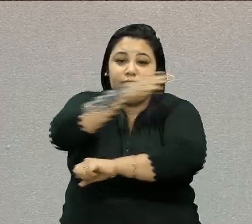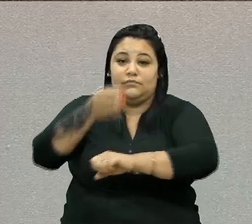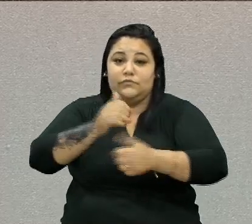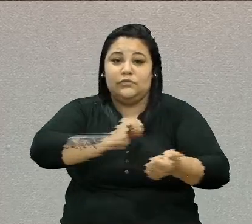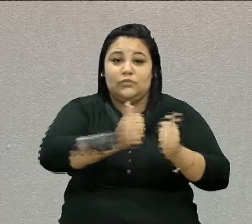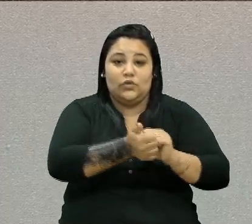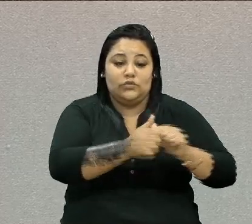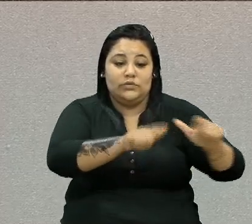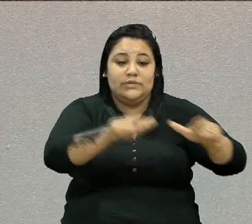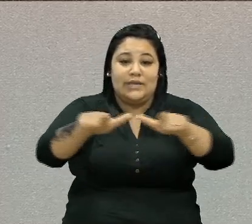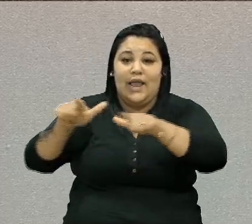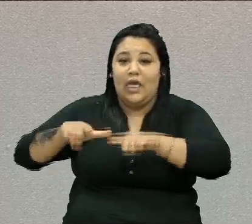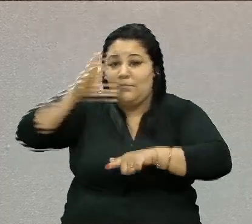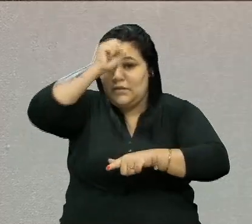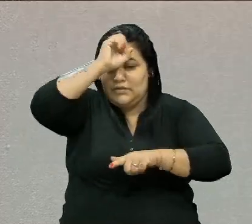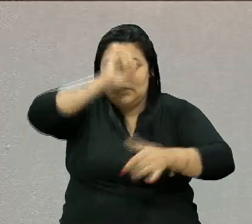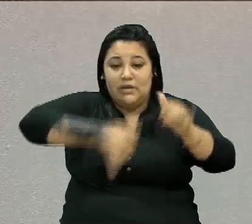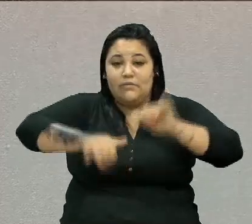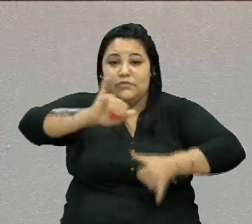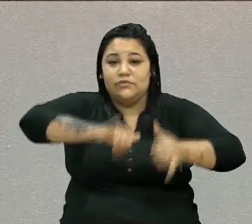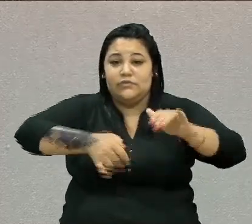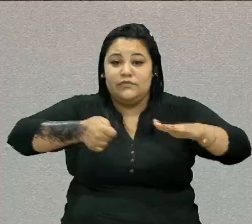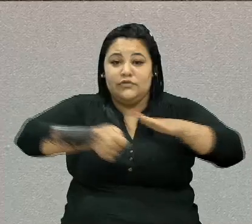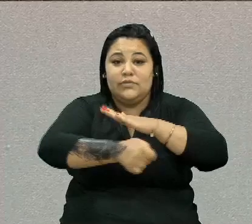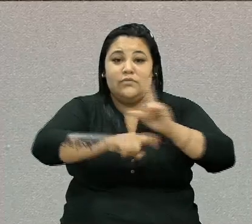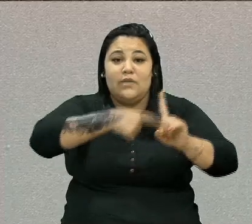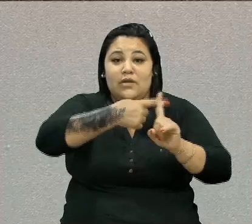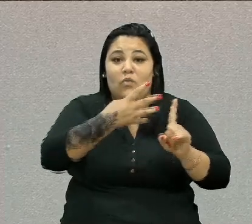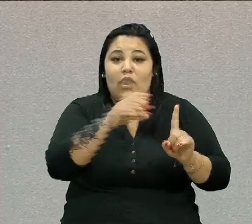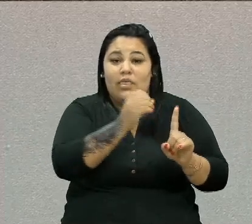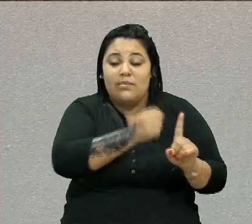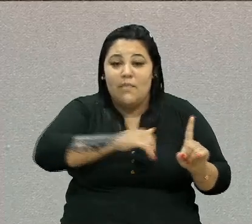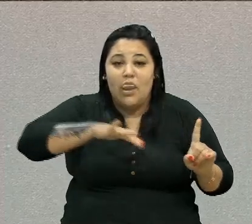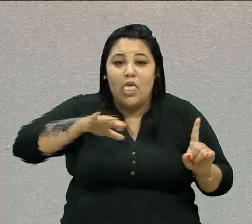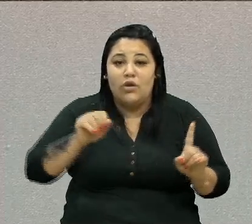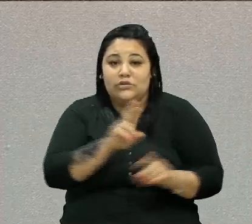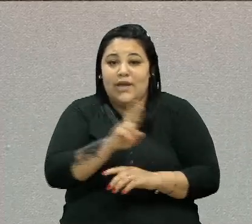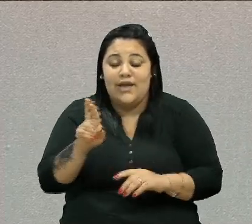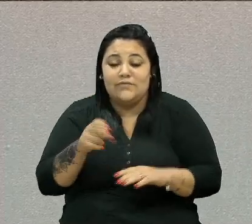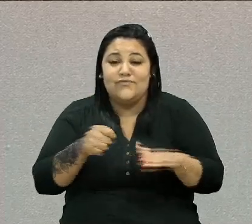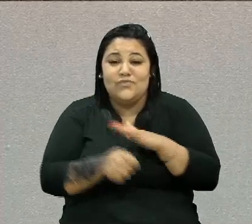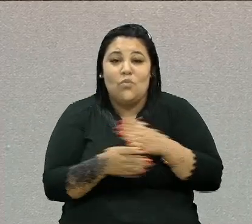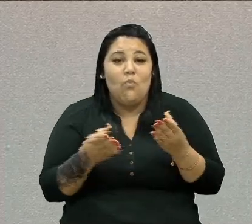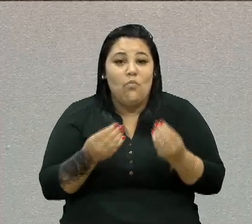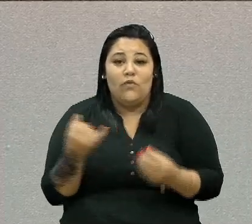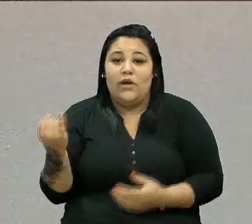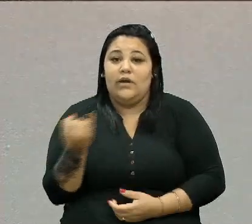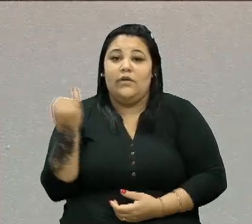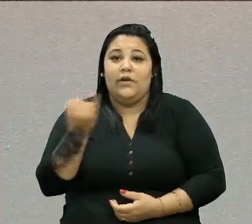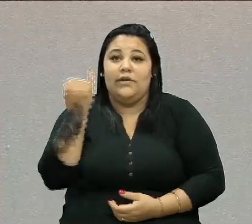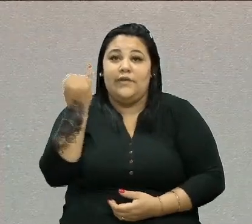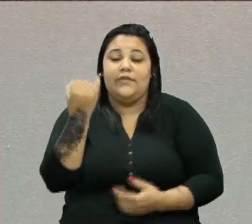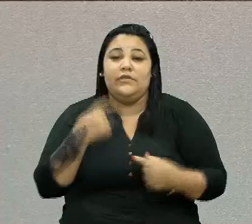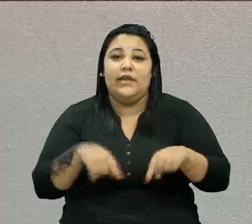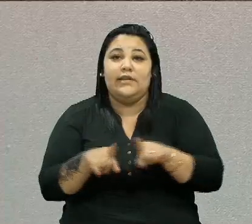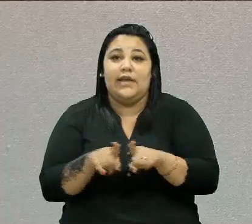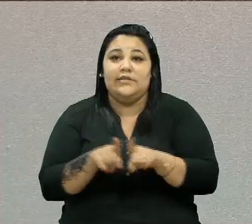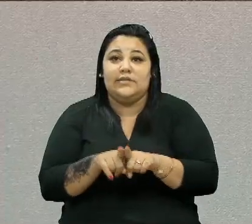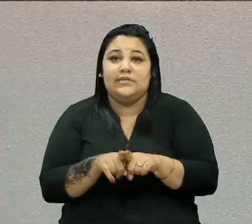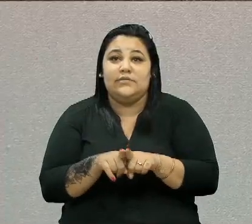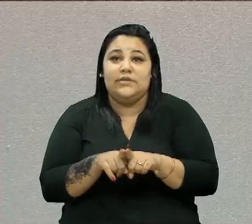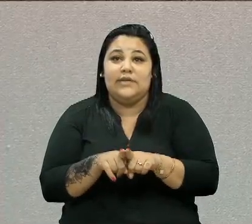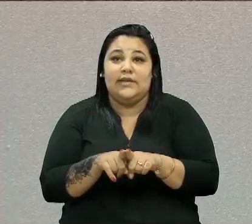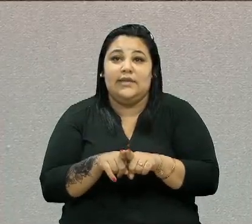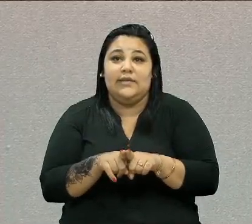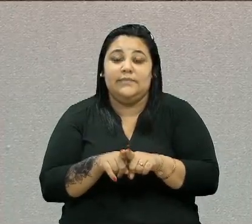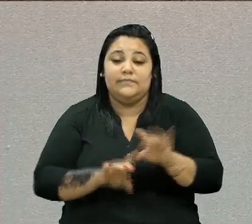temáticas, laboratórios, um investimento de mais de 40 milhões de reais, investimento importantíssimo para Caxias, que prepara a mão de obra, prepara